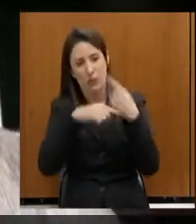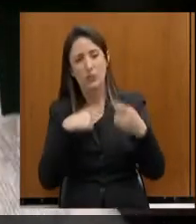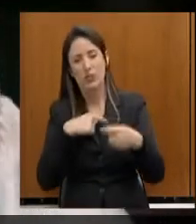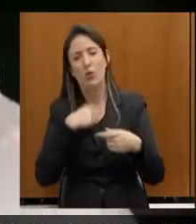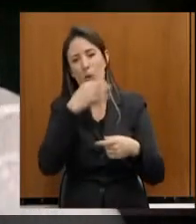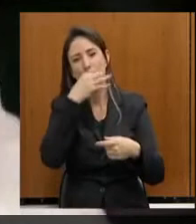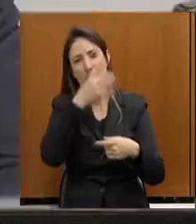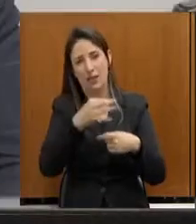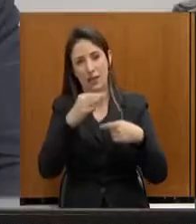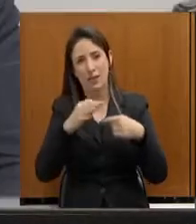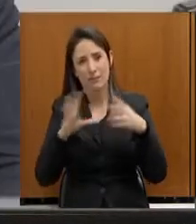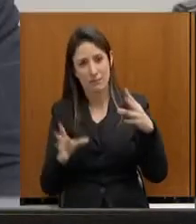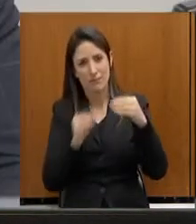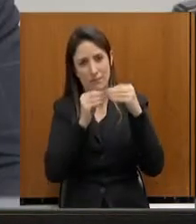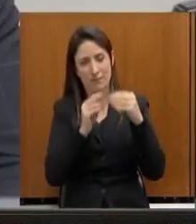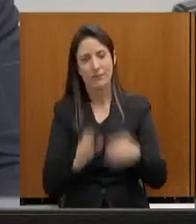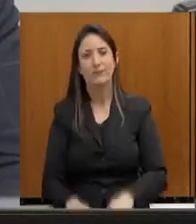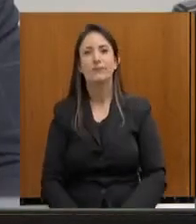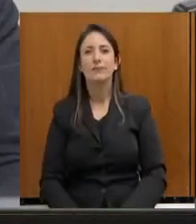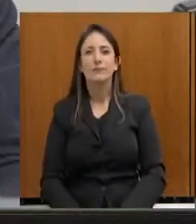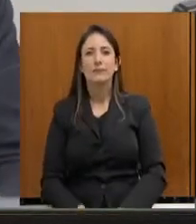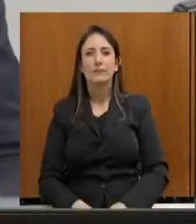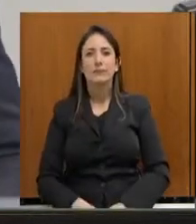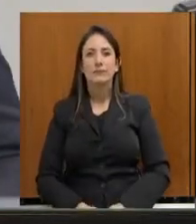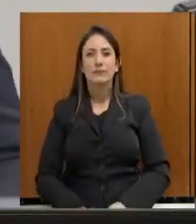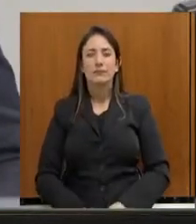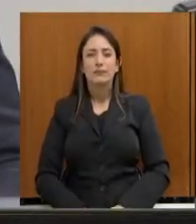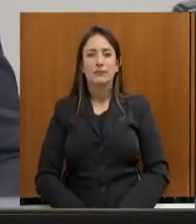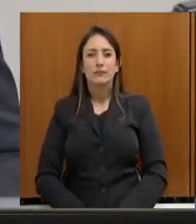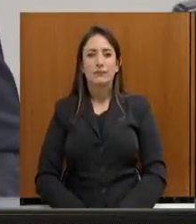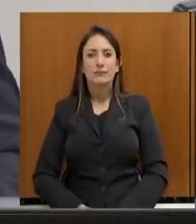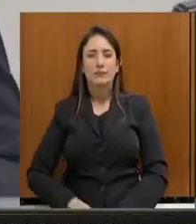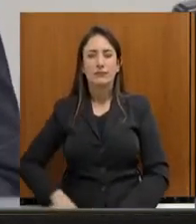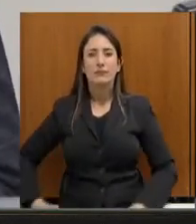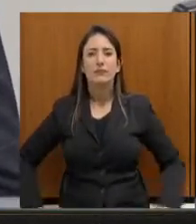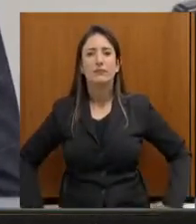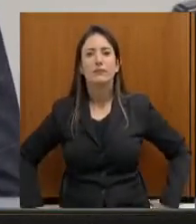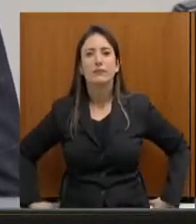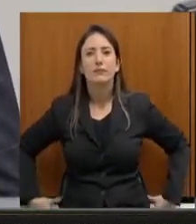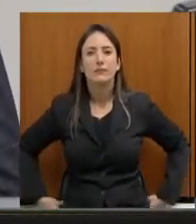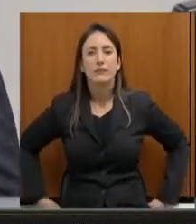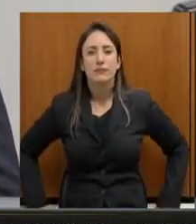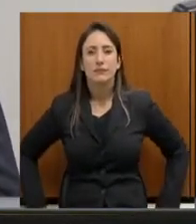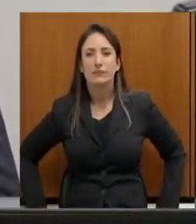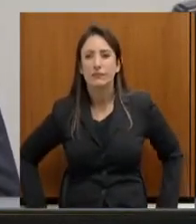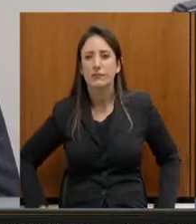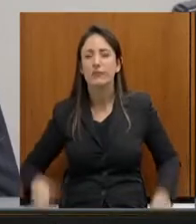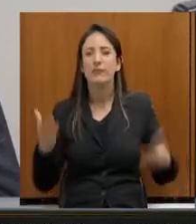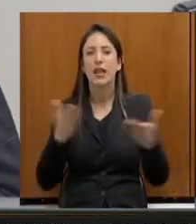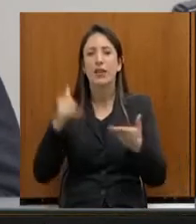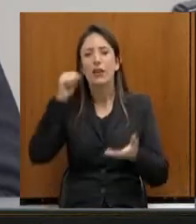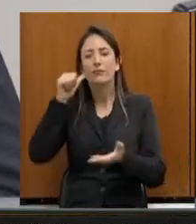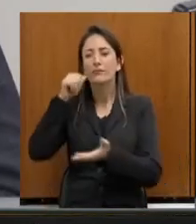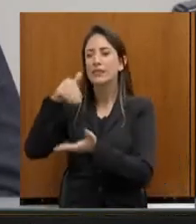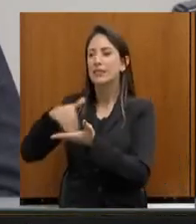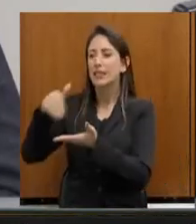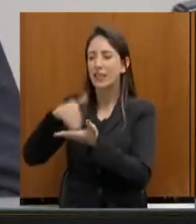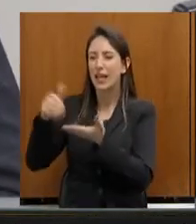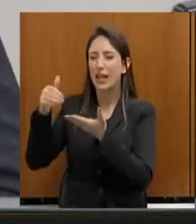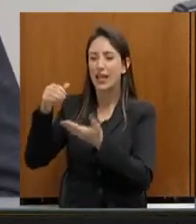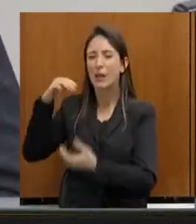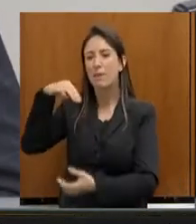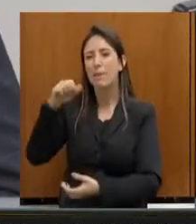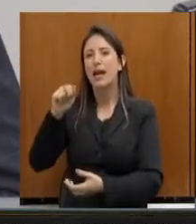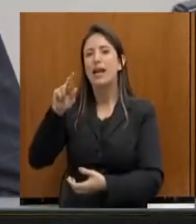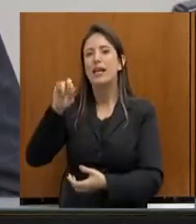mim e com a palavra a secretária Marília para